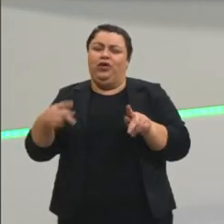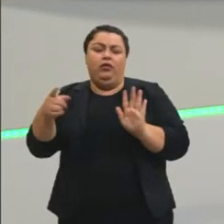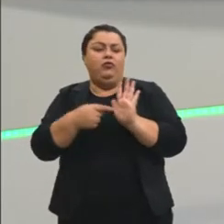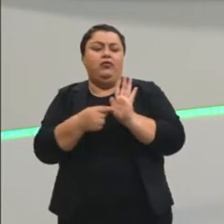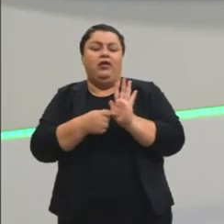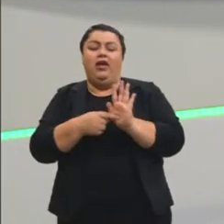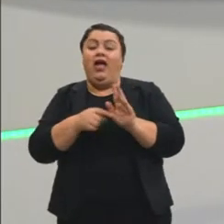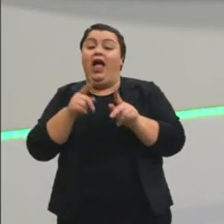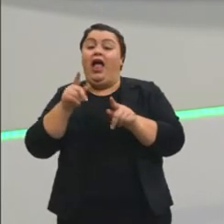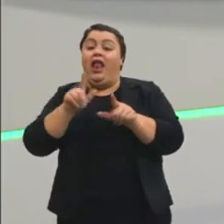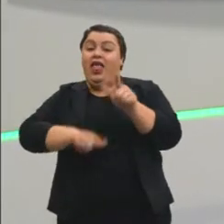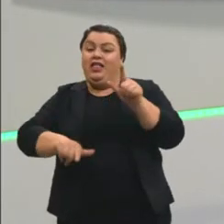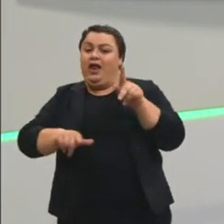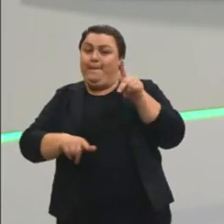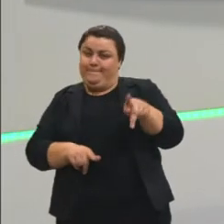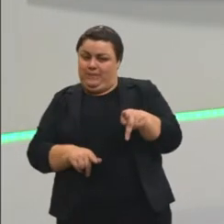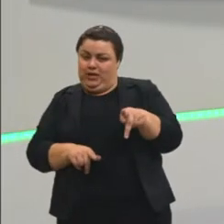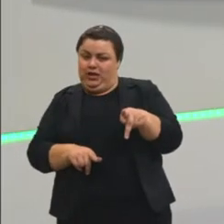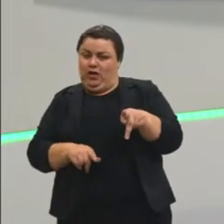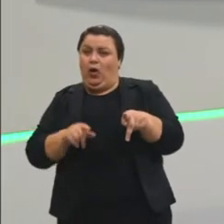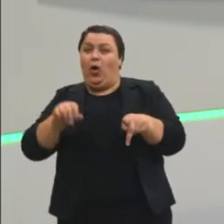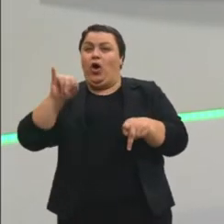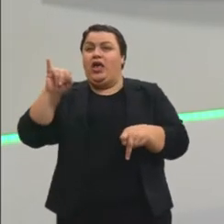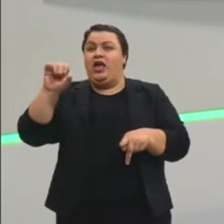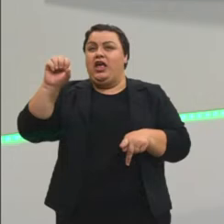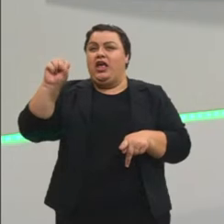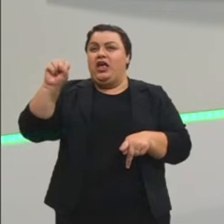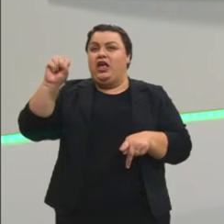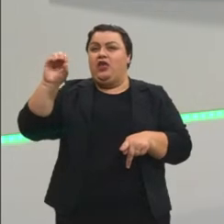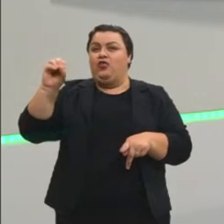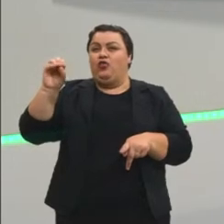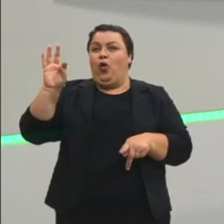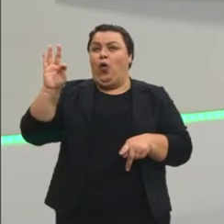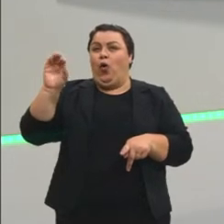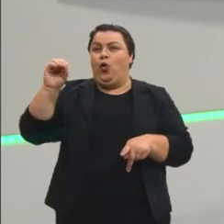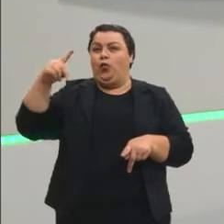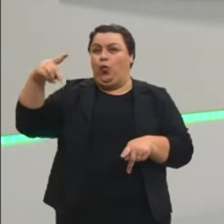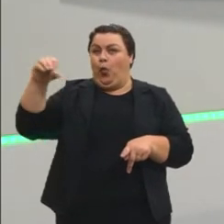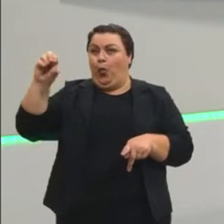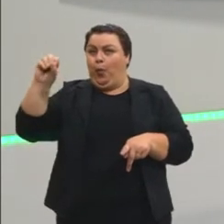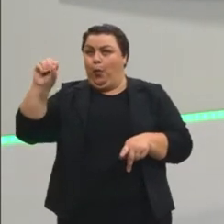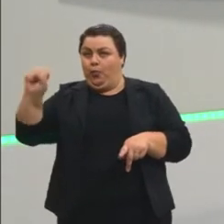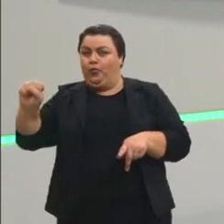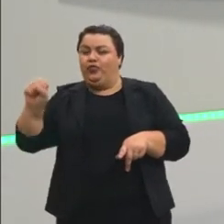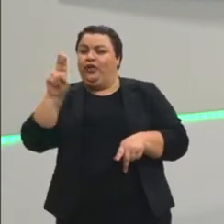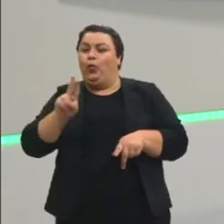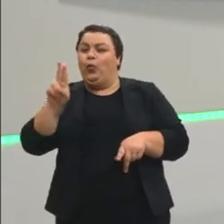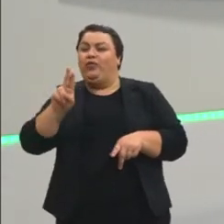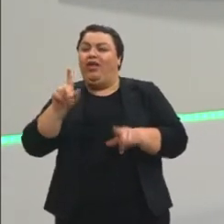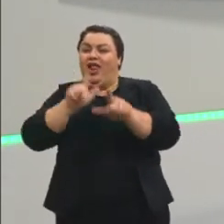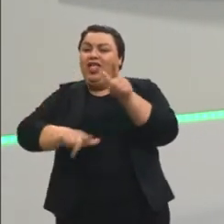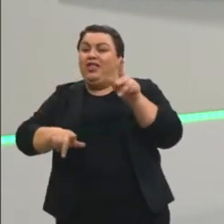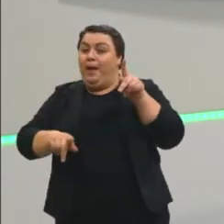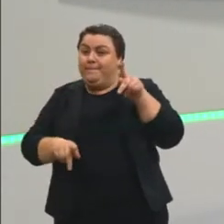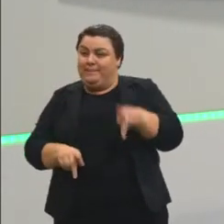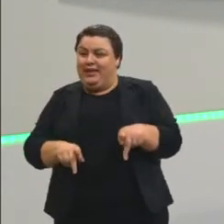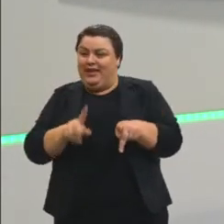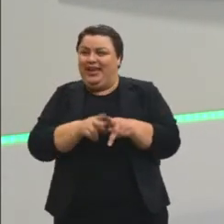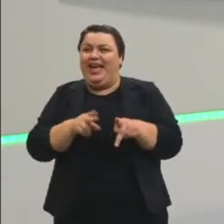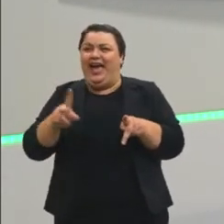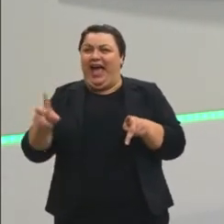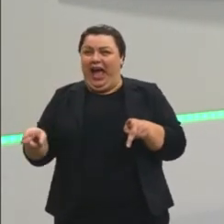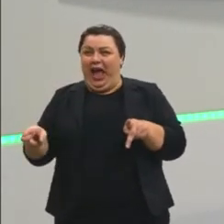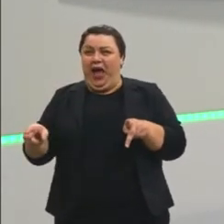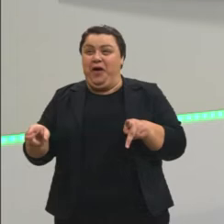letra P porque isótopo pra gente lembrar que o isótopo de prótons ele vem com a letra P na nomenclatura para